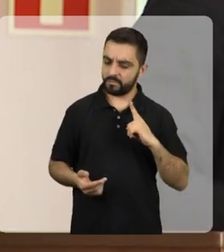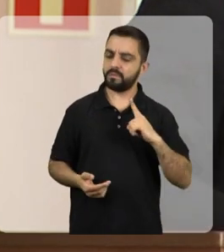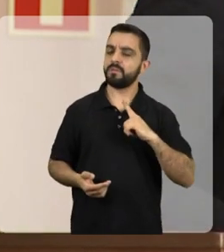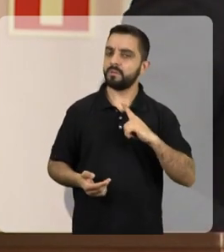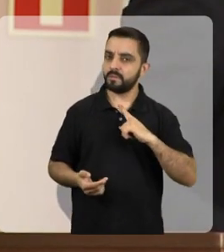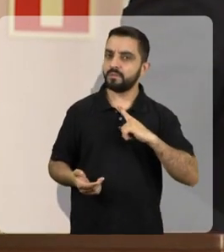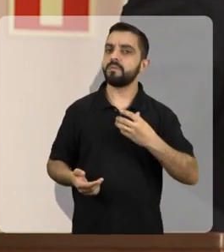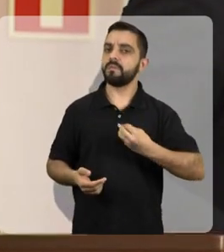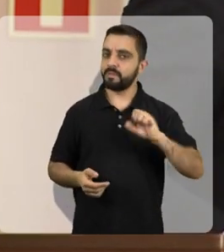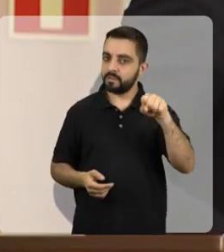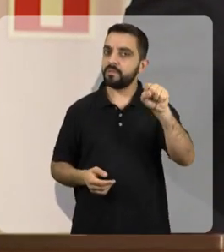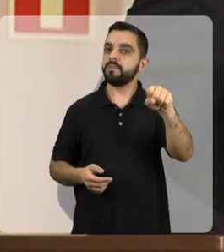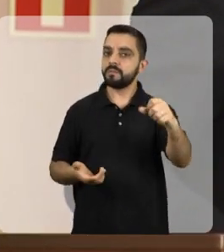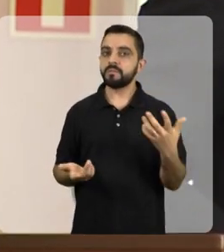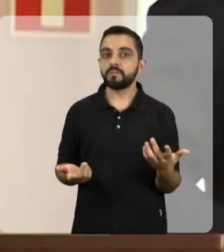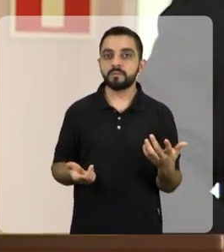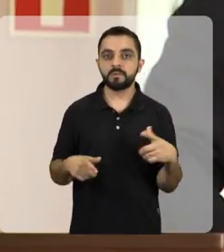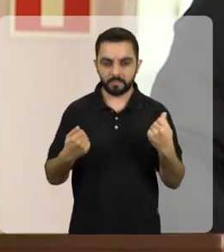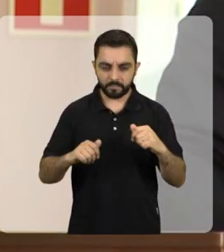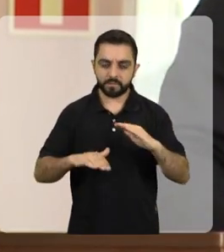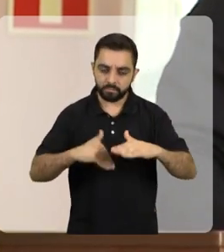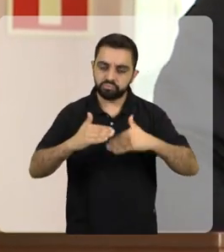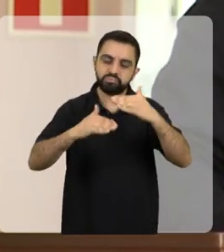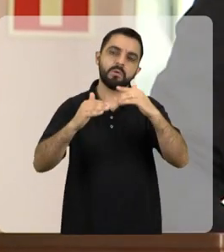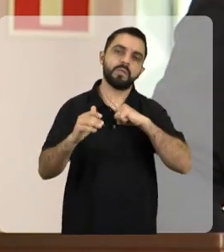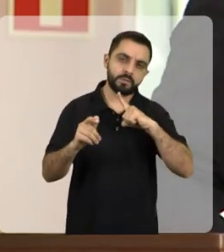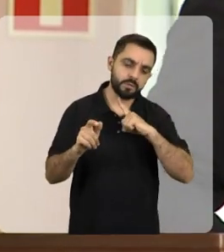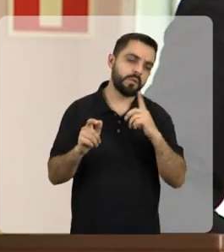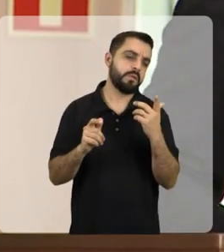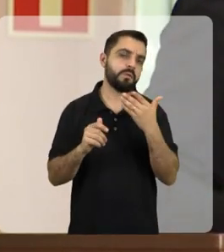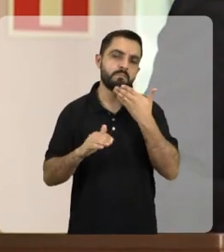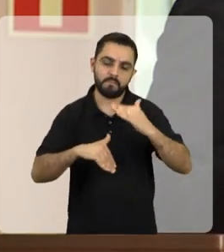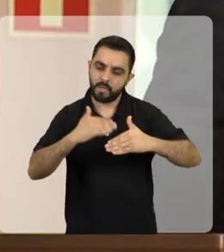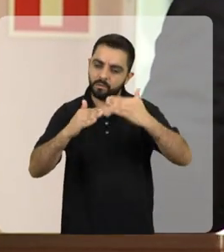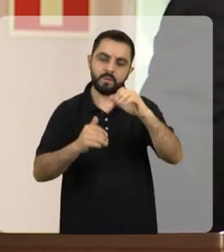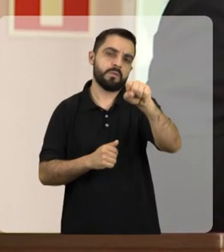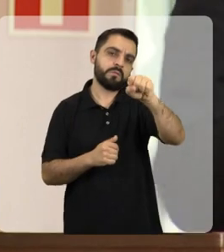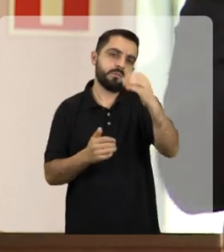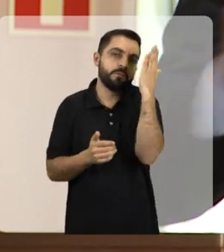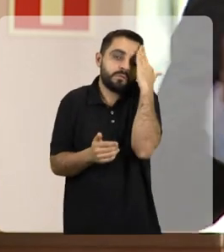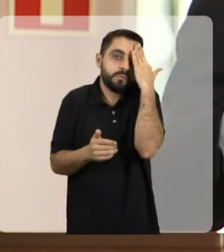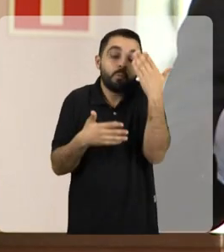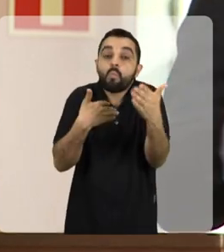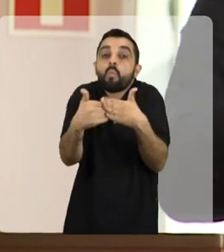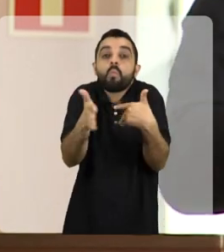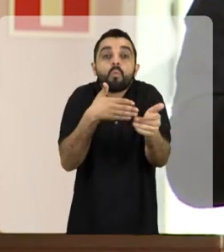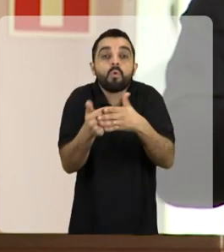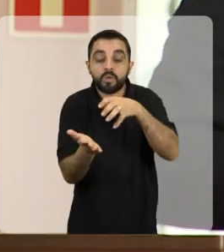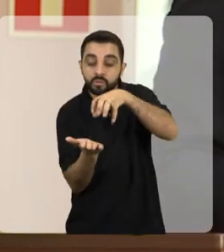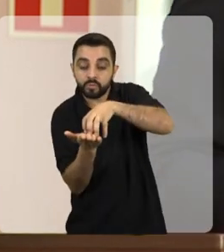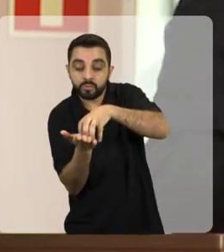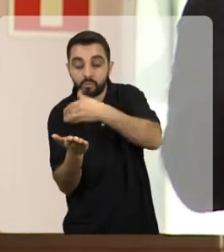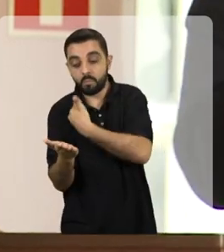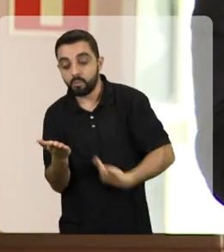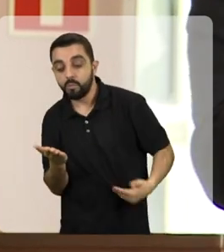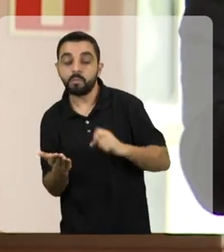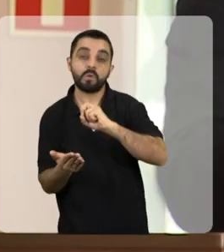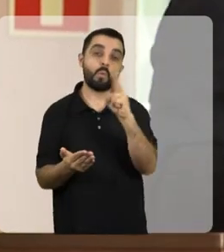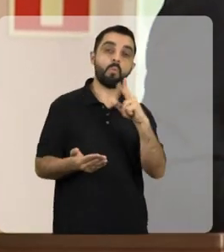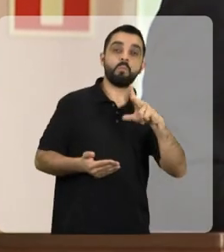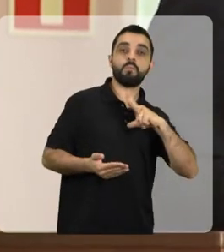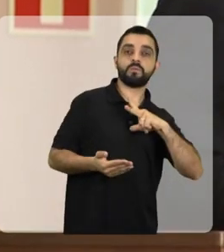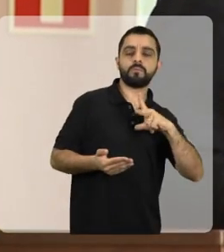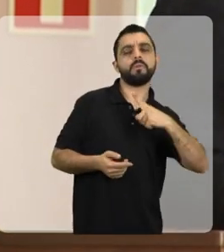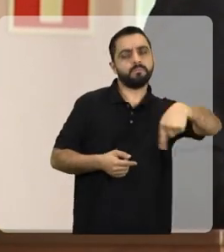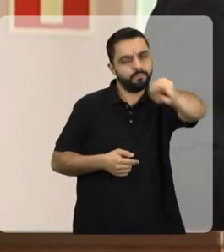ineficiência? Precisamos melhorar? Há desajustes aqui ou ali? Ora, senhores vereadores, todos sabem que qualquer instituição pública ou privada, e os senhores